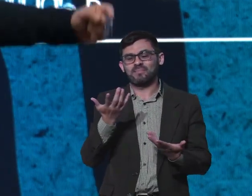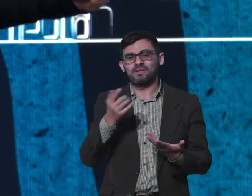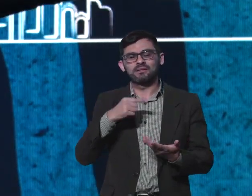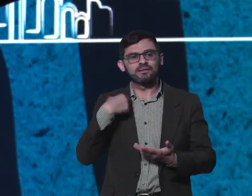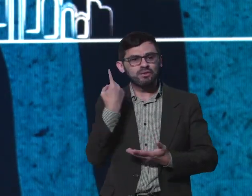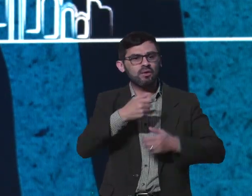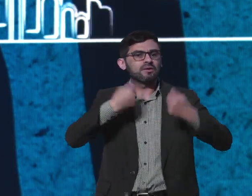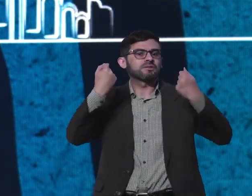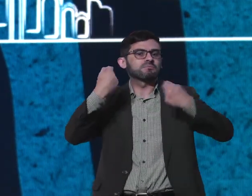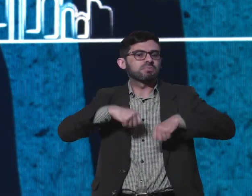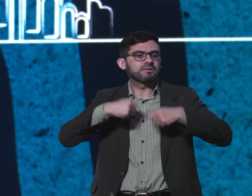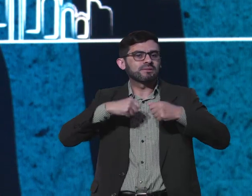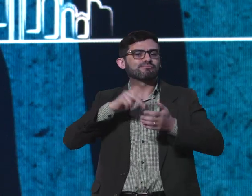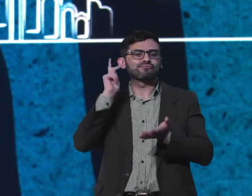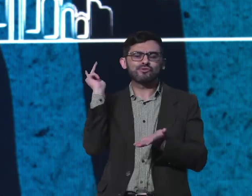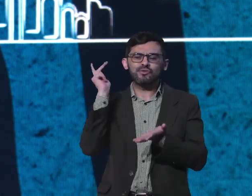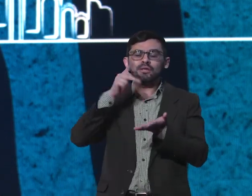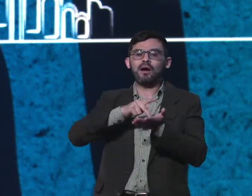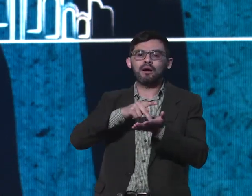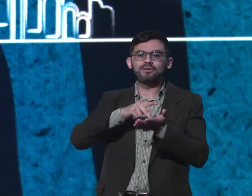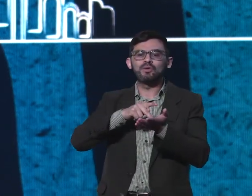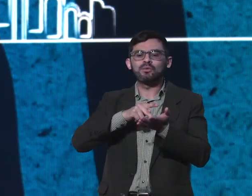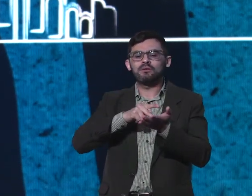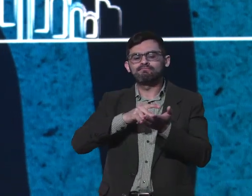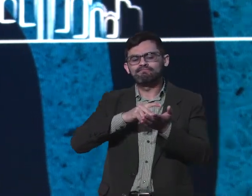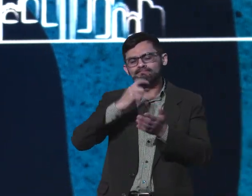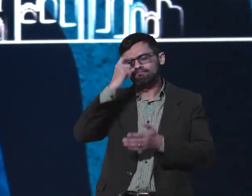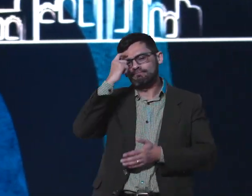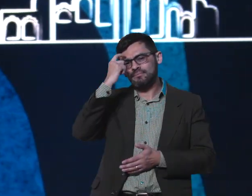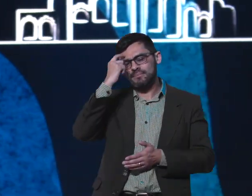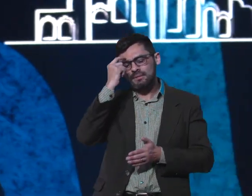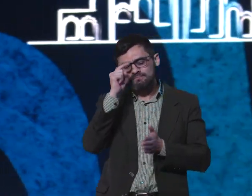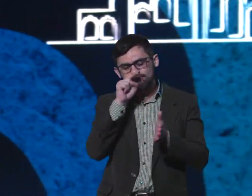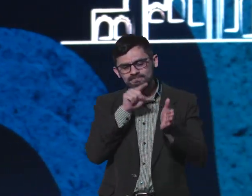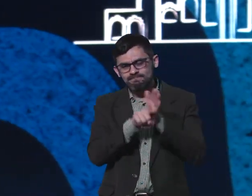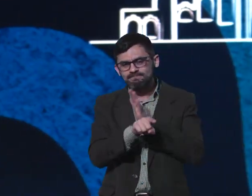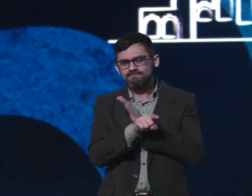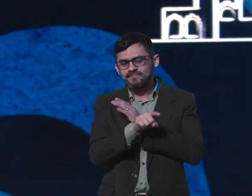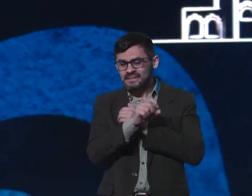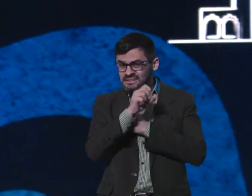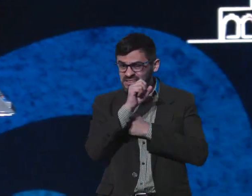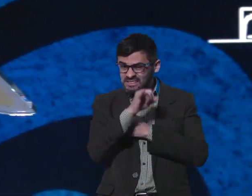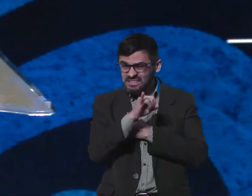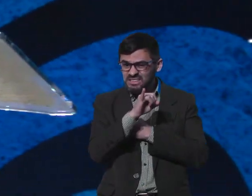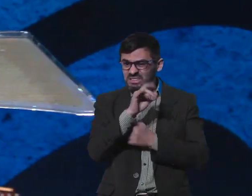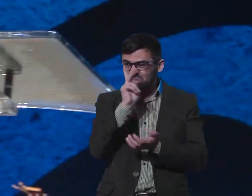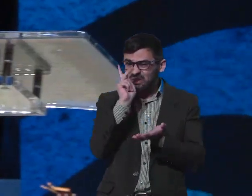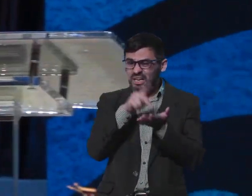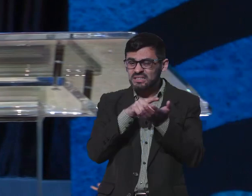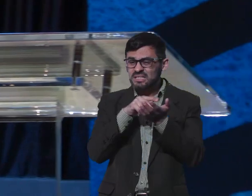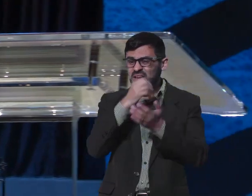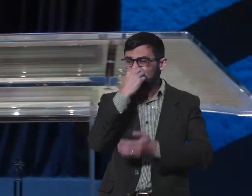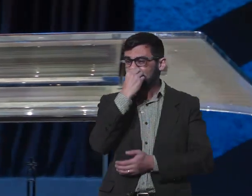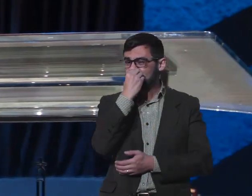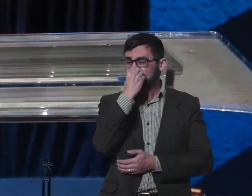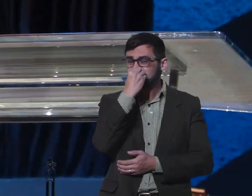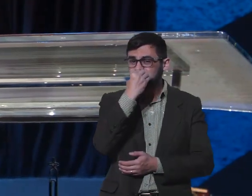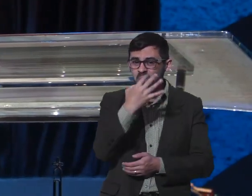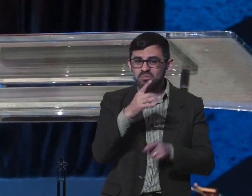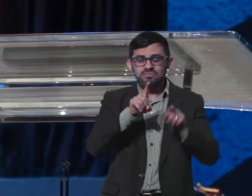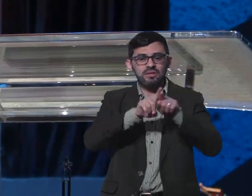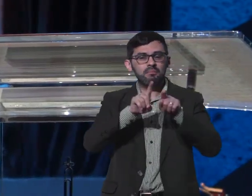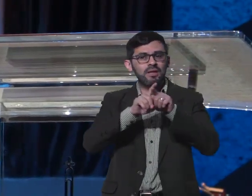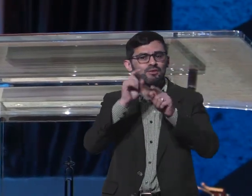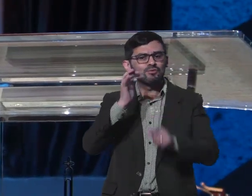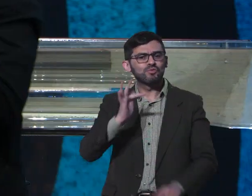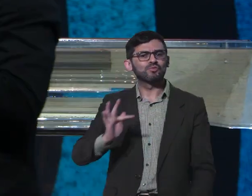nós precisamos perguntar para a pergunta: será que valerá a pena lá